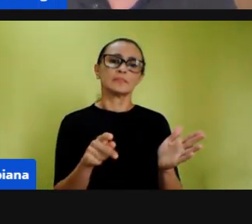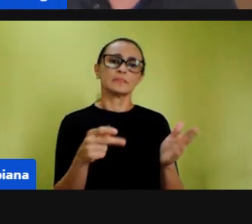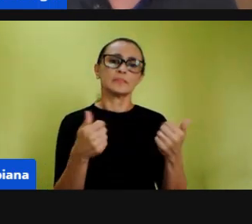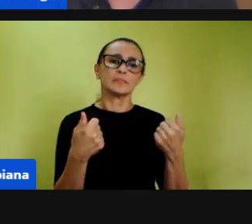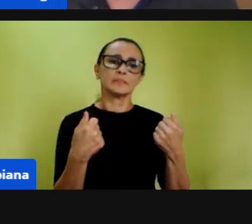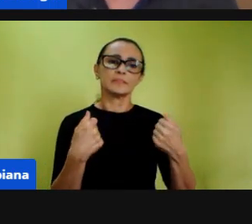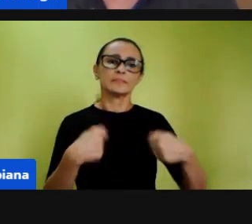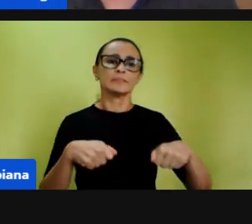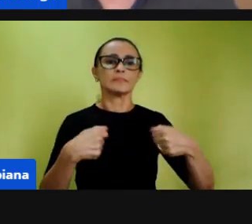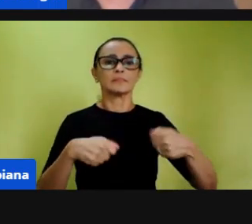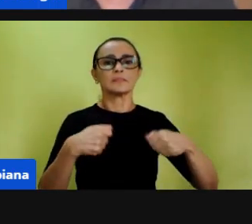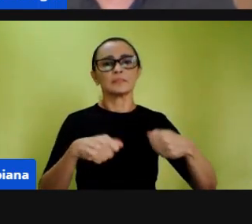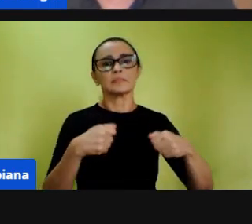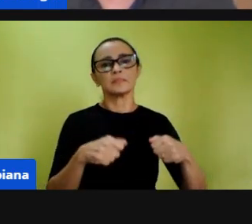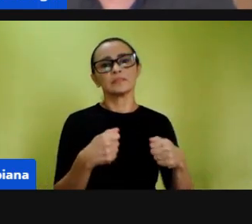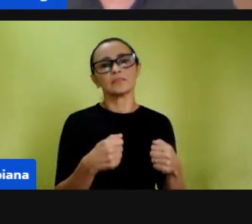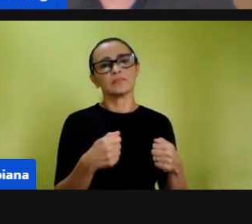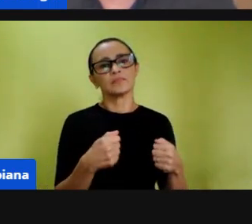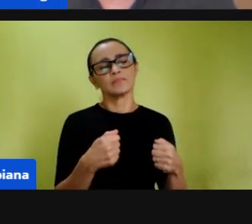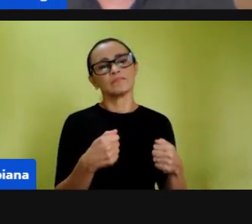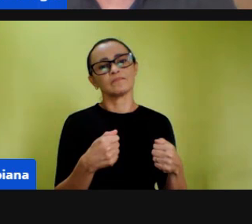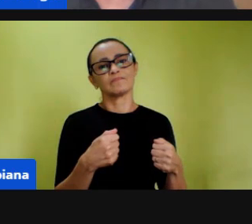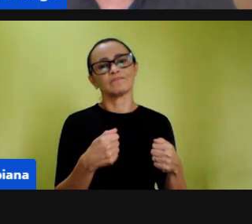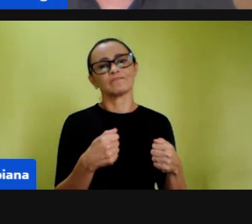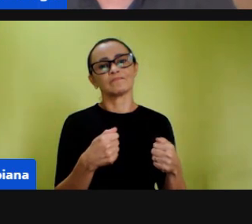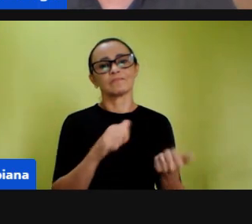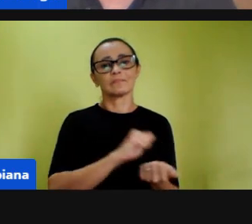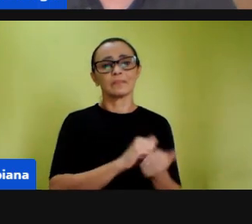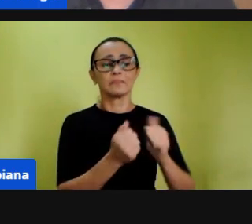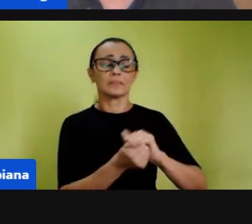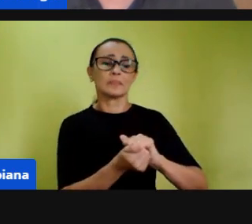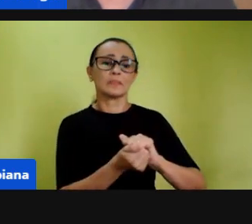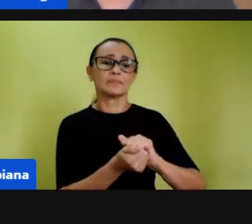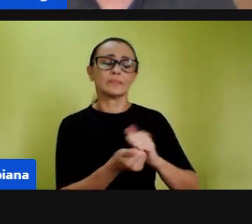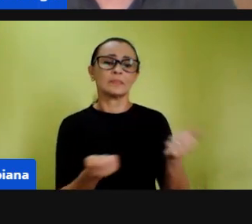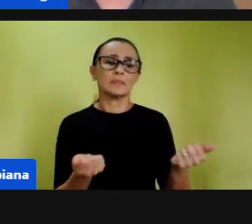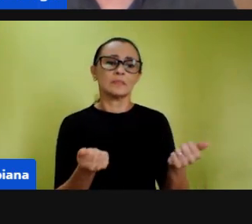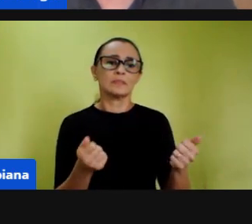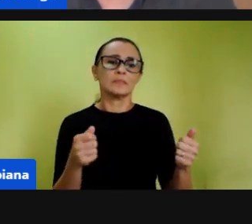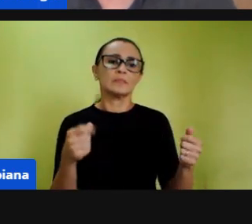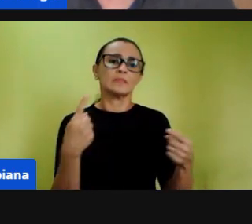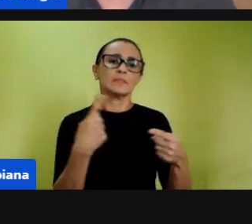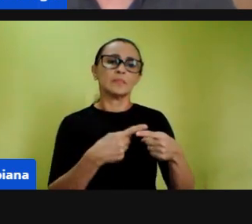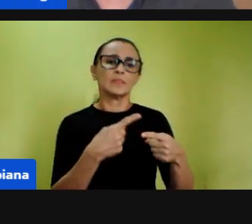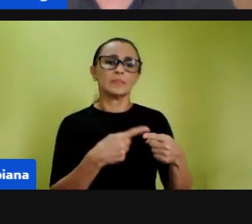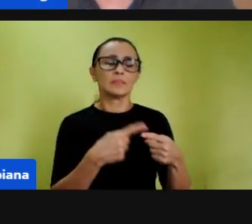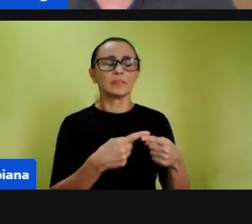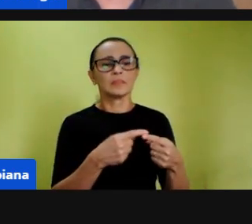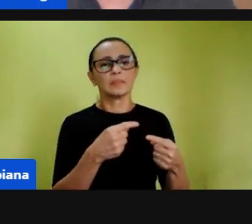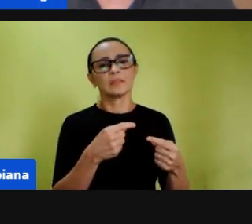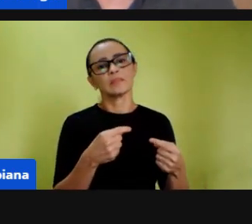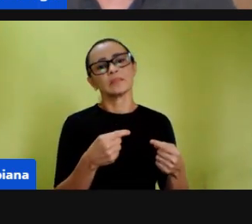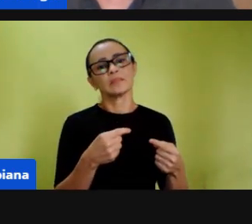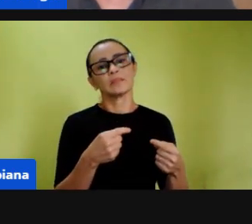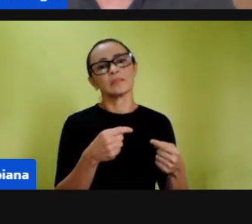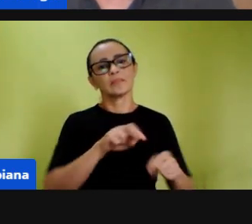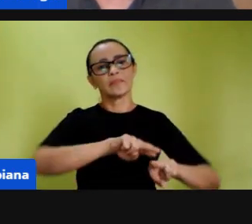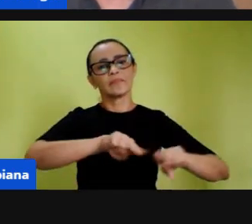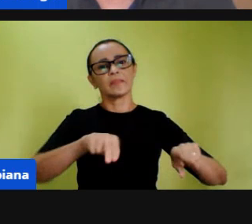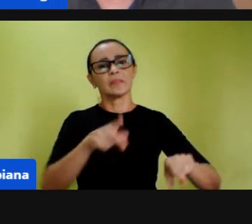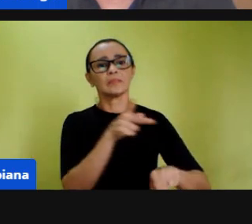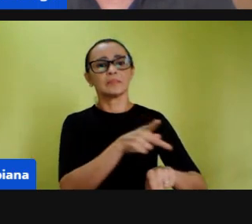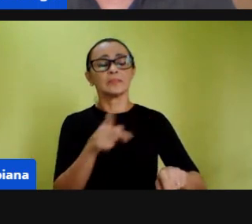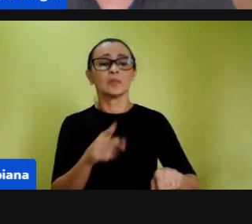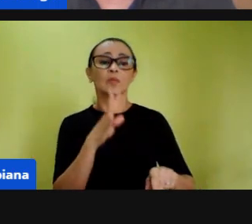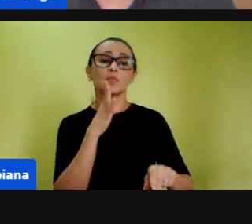estamos lecionando para turmas que não nos conhecem. Por exemplo, no sexto ano, né, o professor de história é uma novidade, não só o professor de